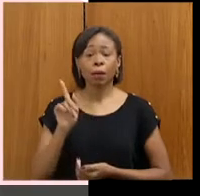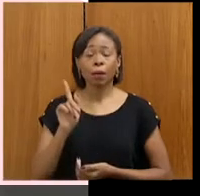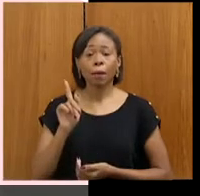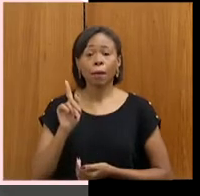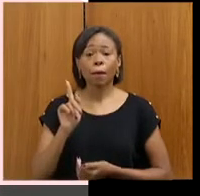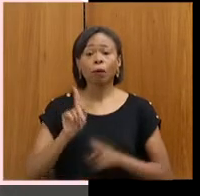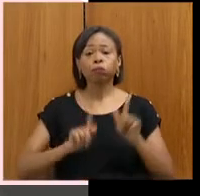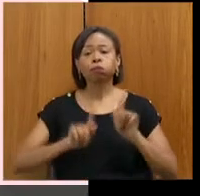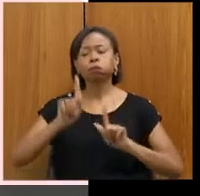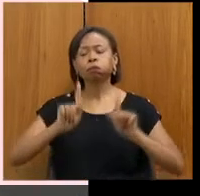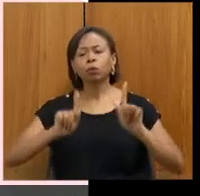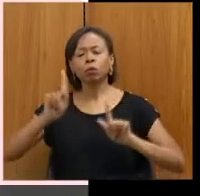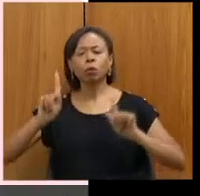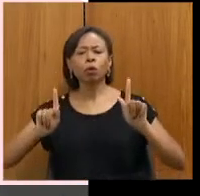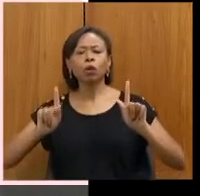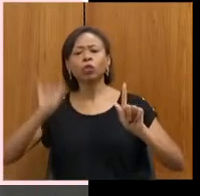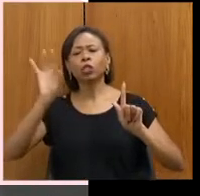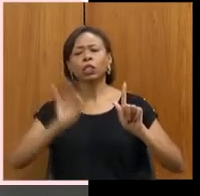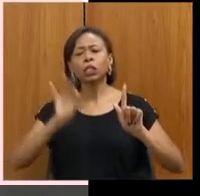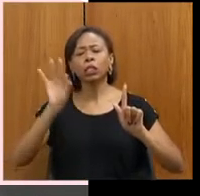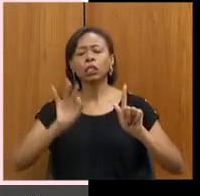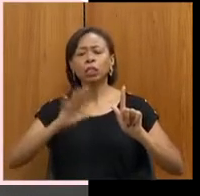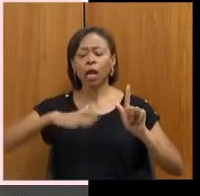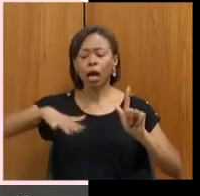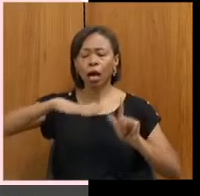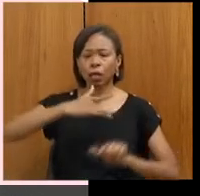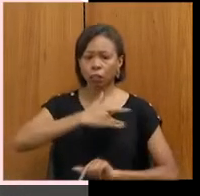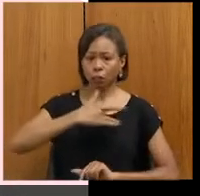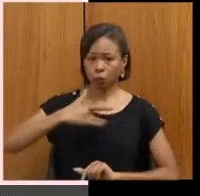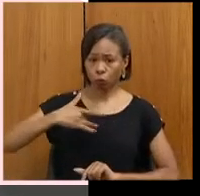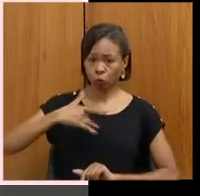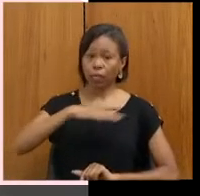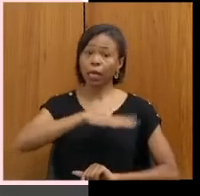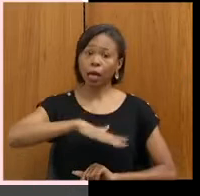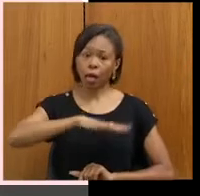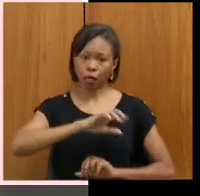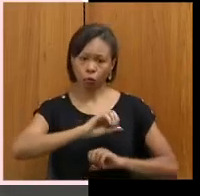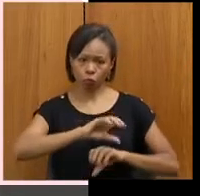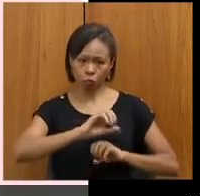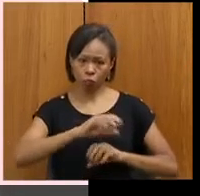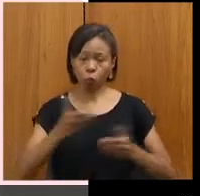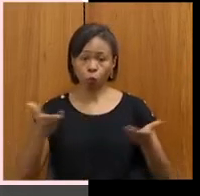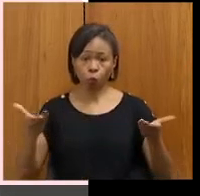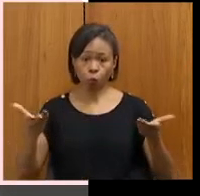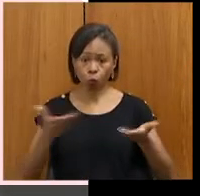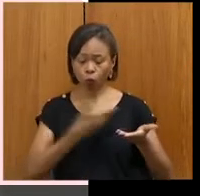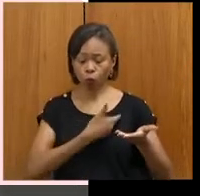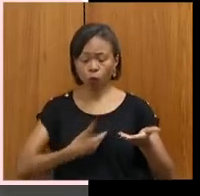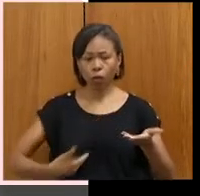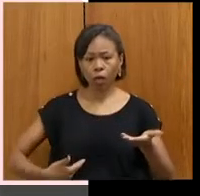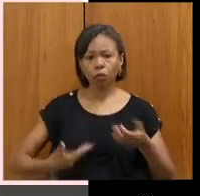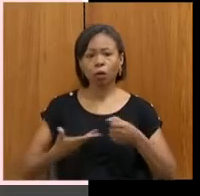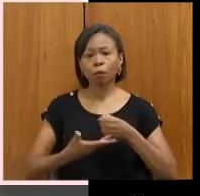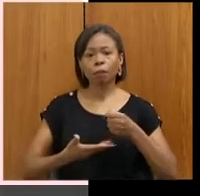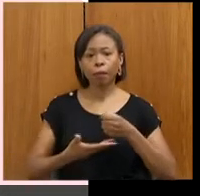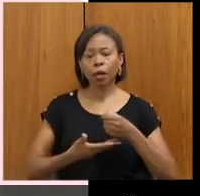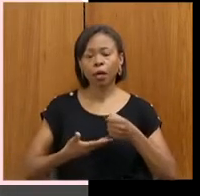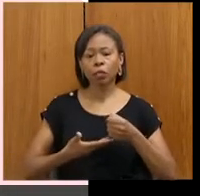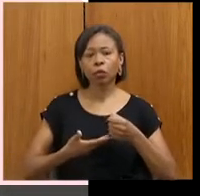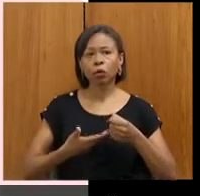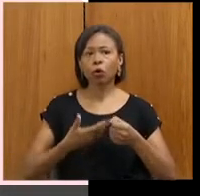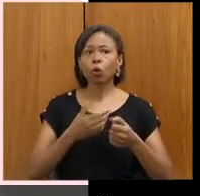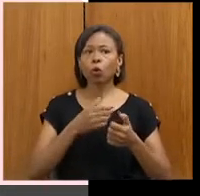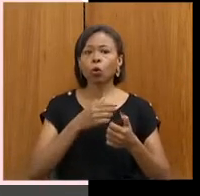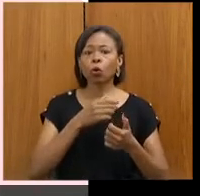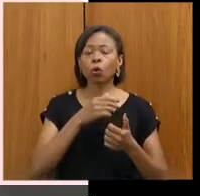questão de em si da Saúde da educação o Estado tem hoje a base né o quinto bimestre ou